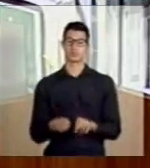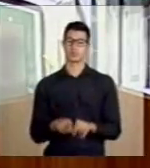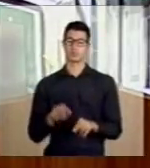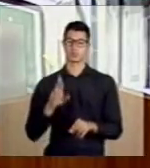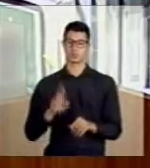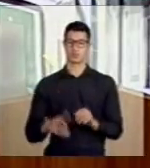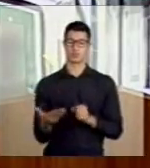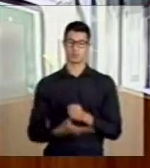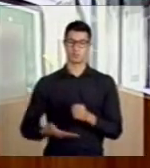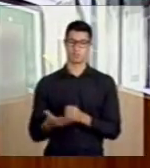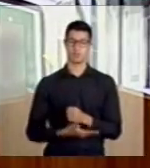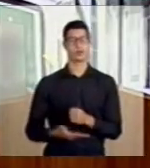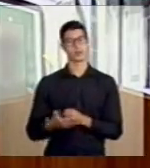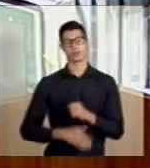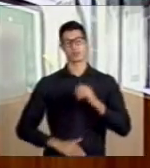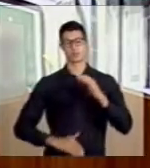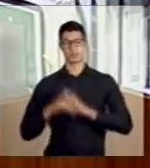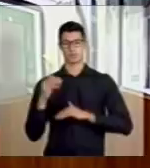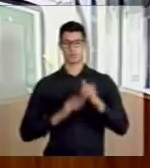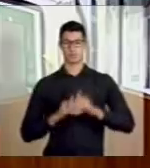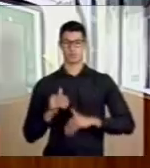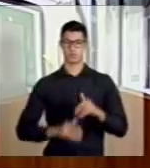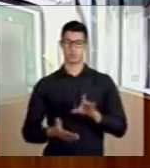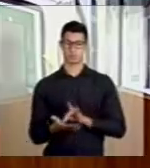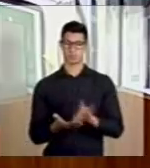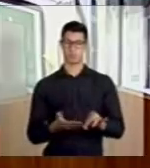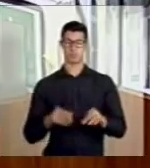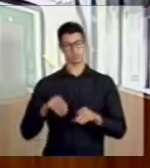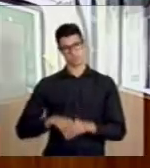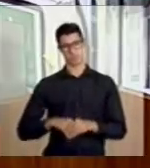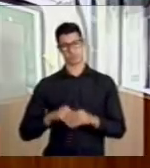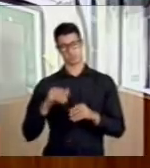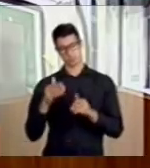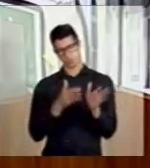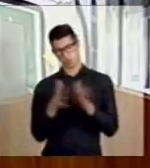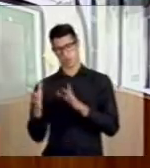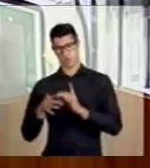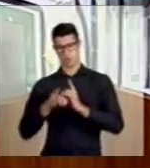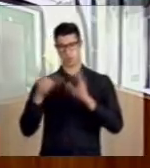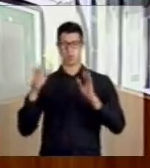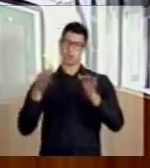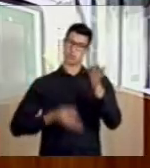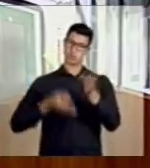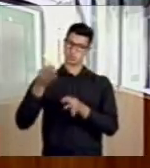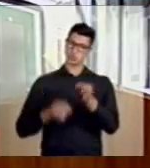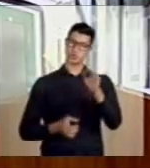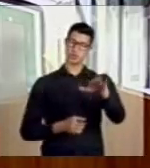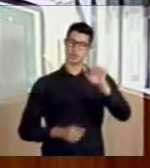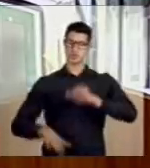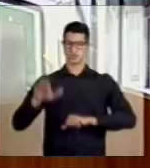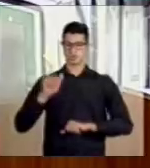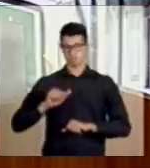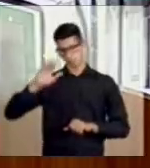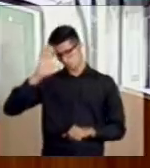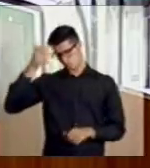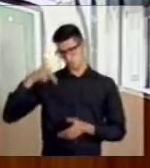requisitos essenciais à participação dos indivíduos no processo democrático, o judiciário é chamado a tomar